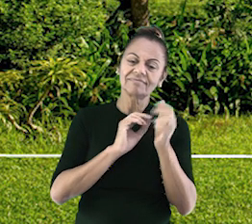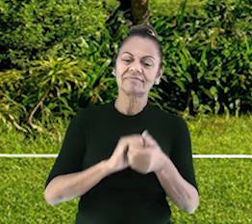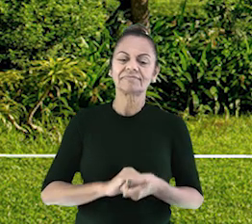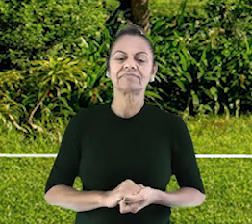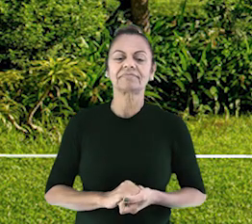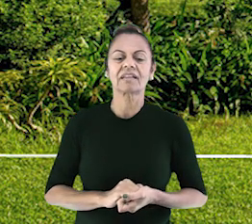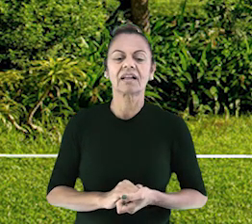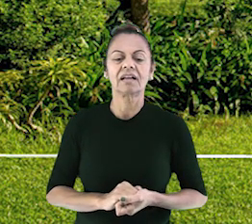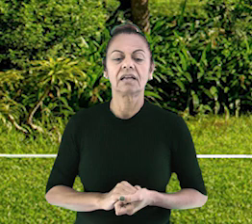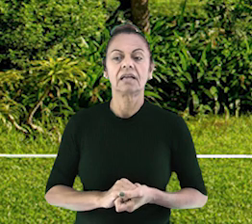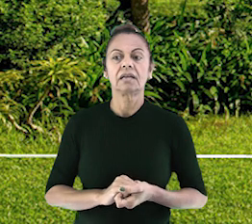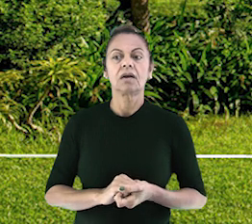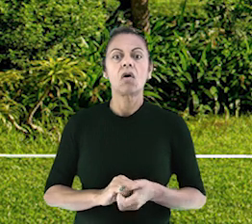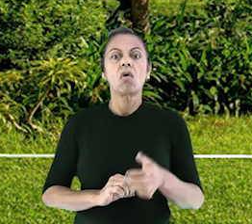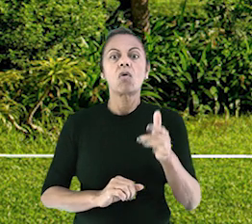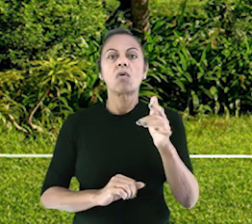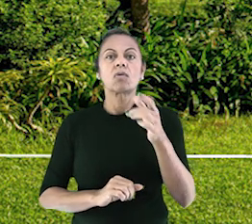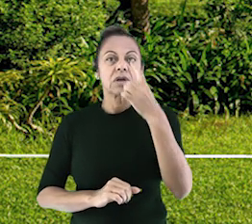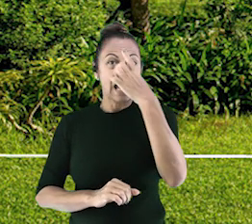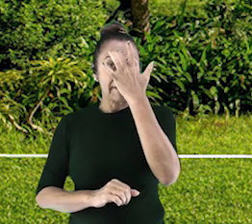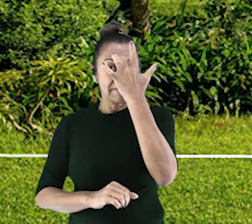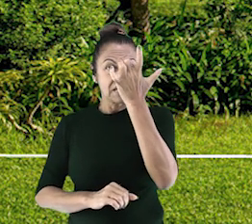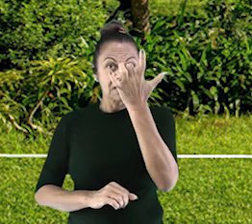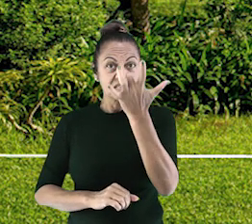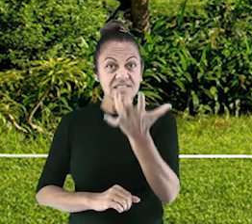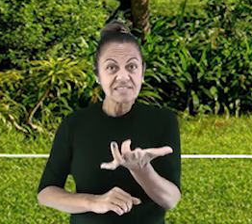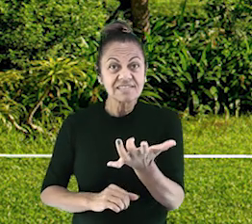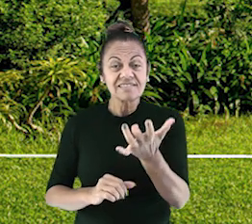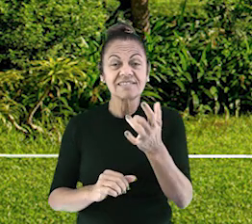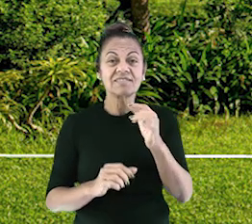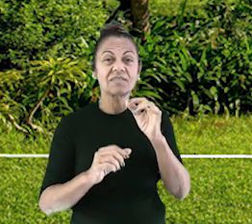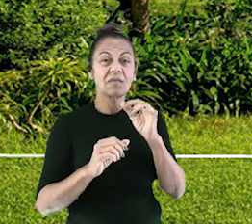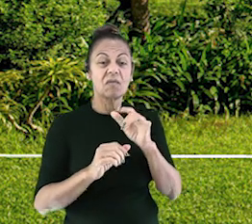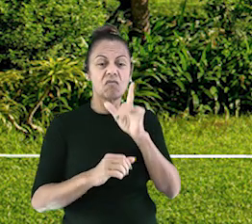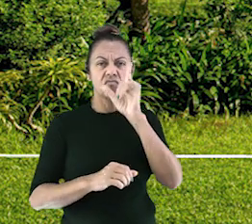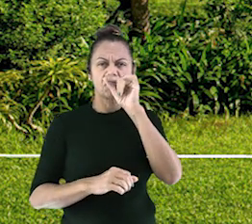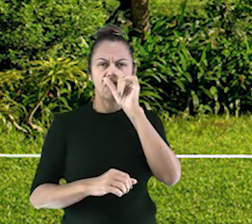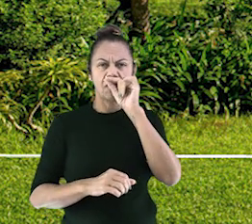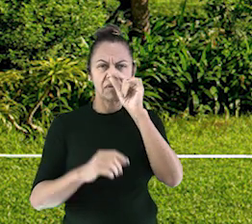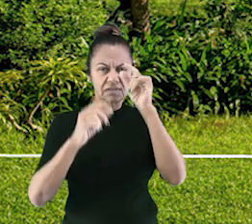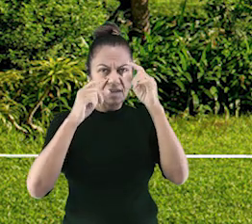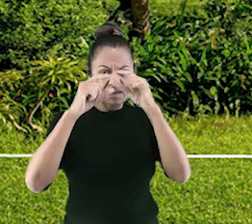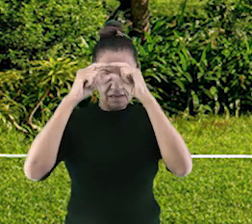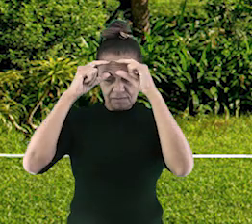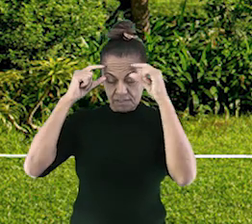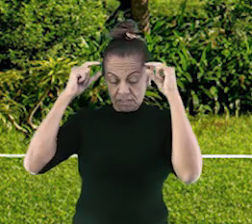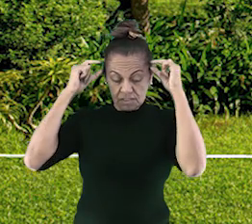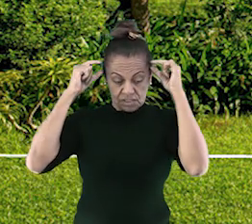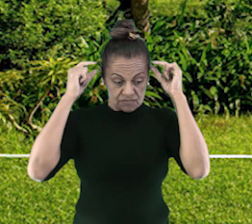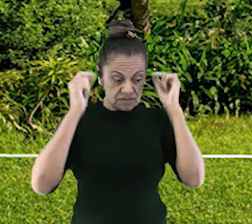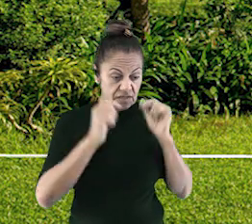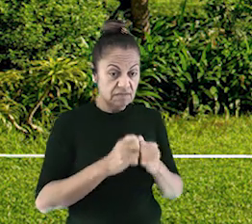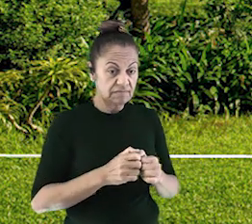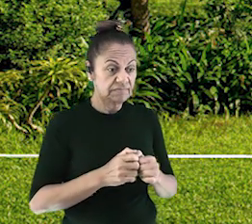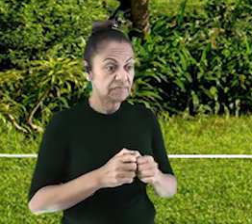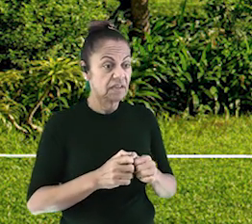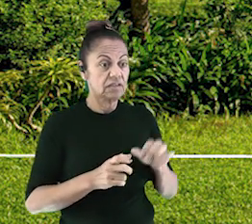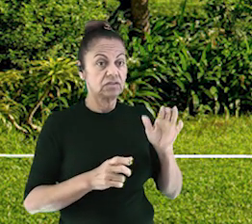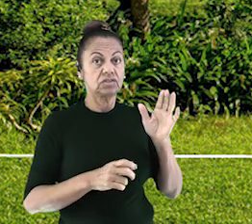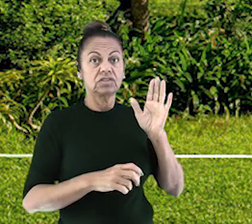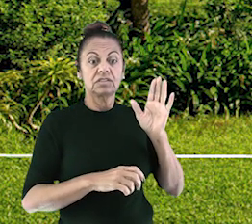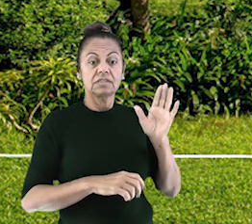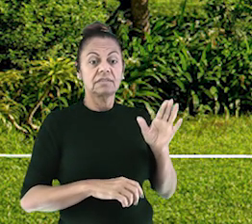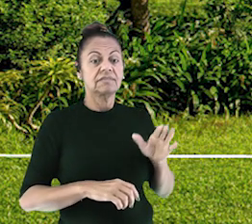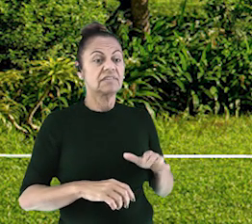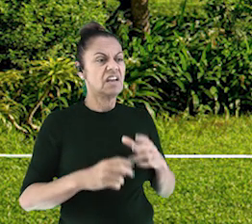já no outro dia, quando o bem-te-vi o chamou, o passarinho deu um salto e já despertou